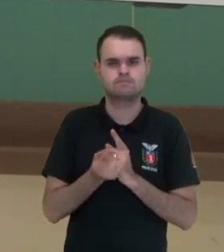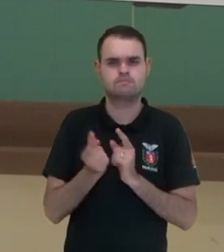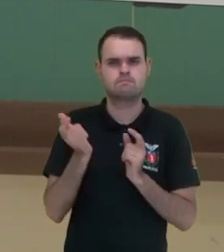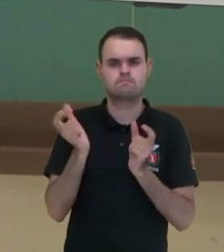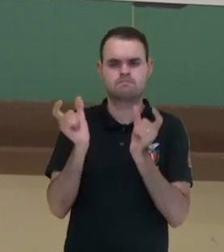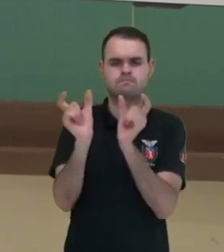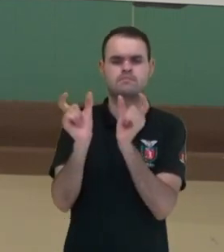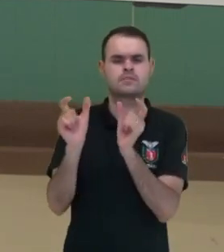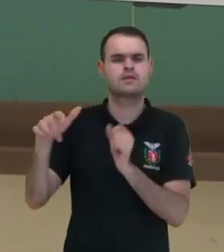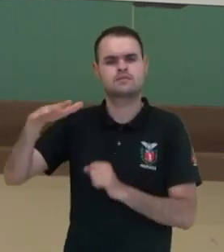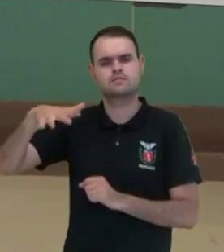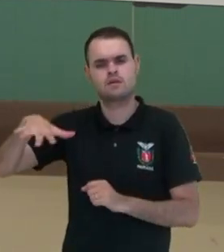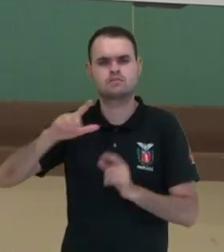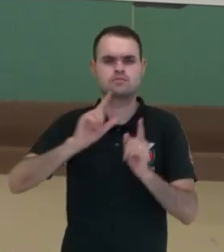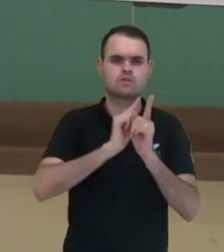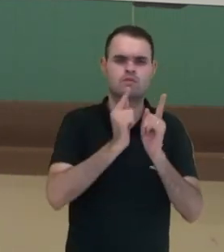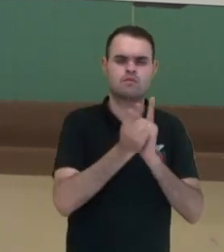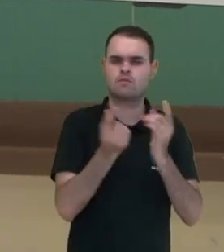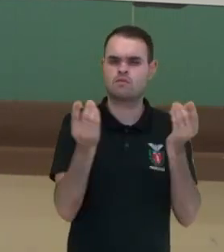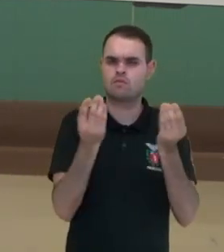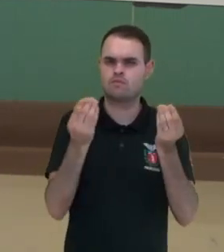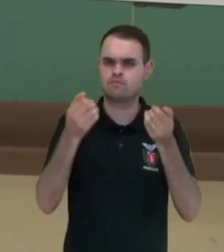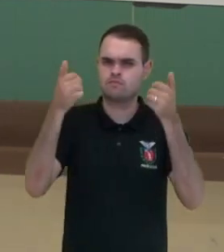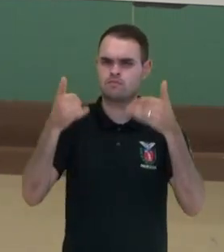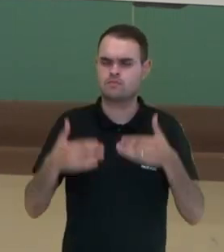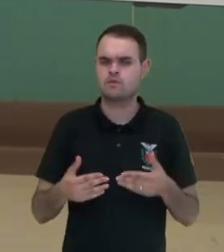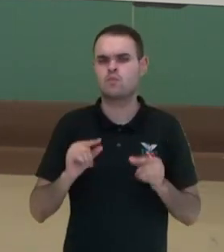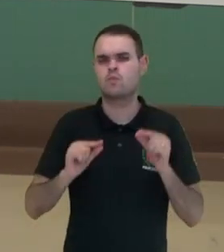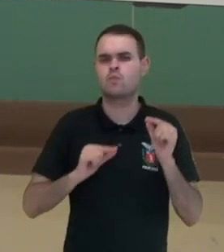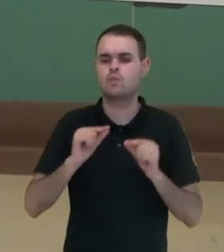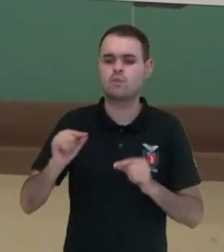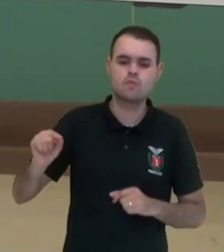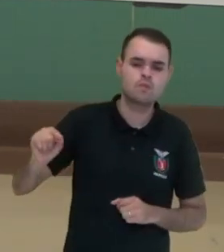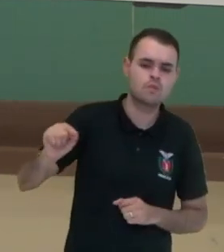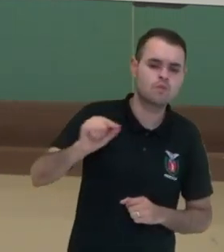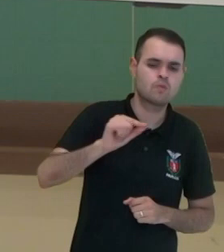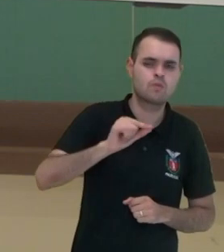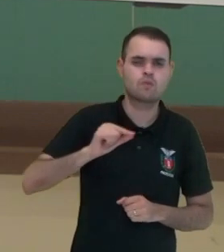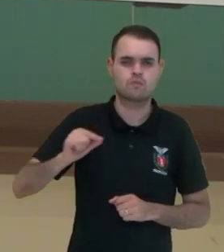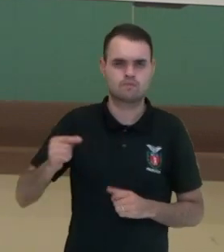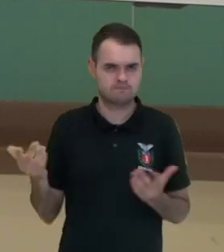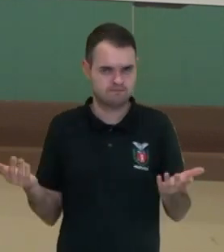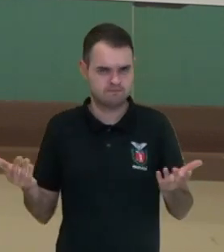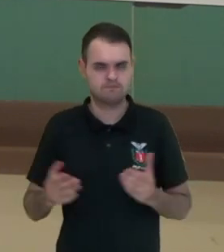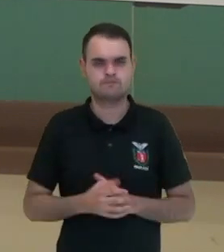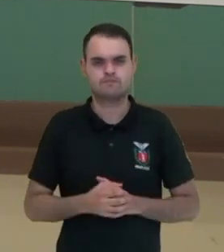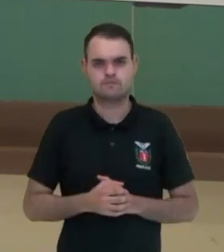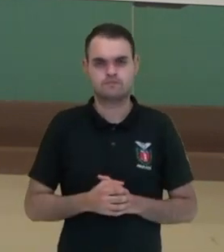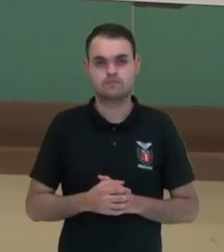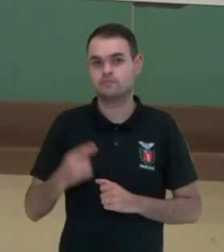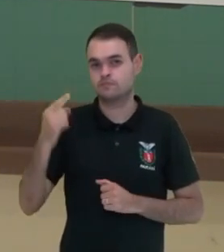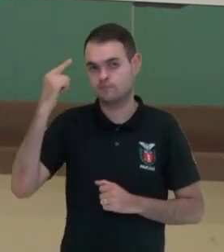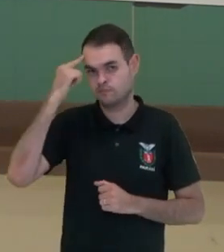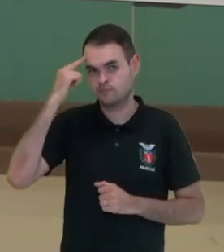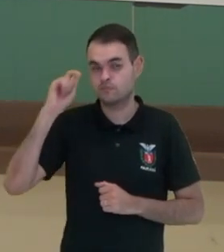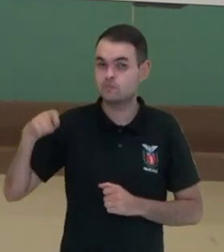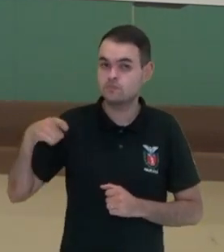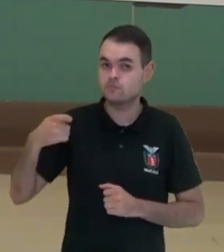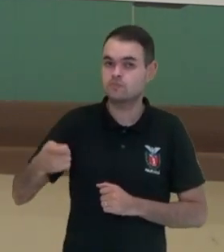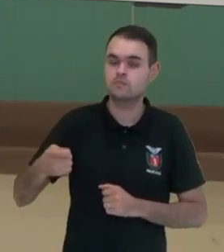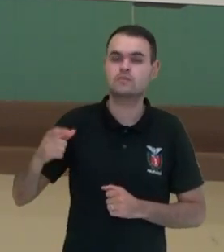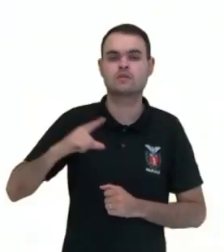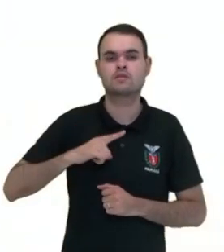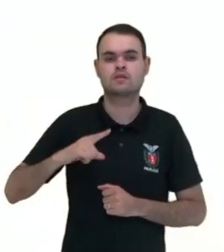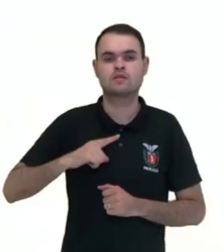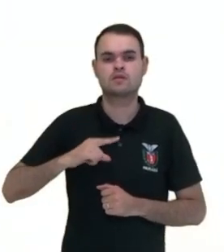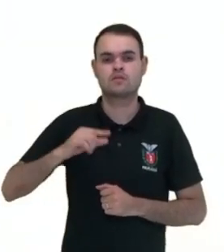espaço geográfico, como ele pode ser definido e o que envolve esse termo? Então, pensando nesse sentido,